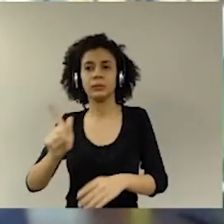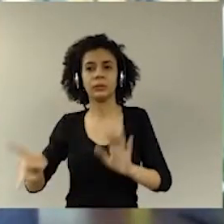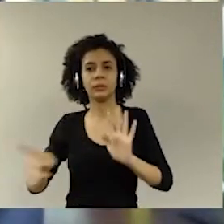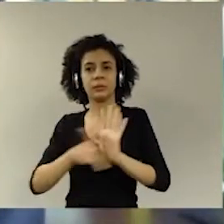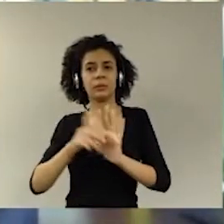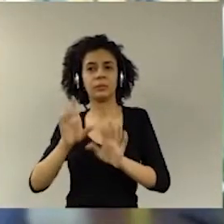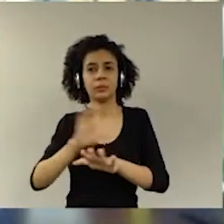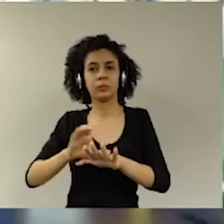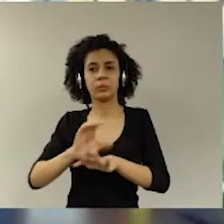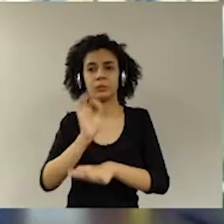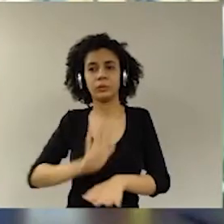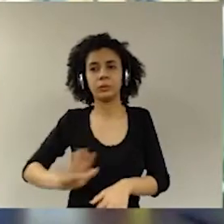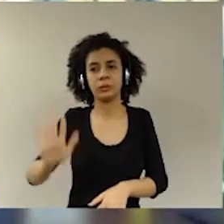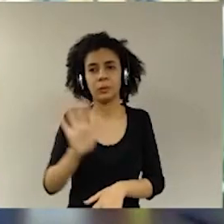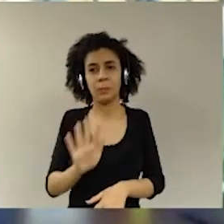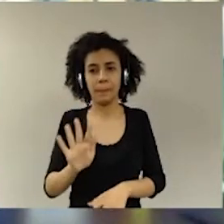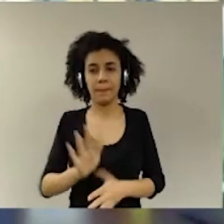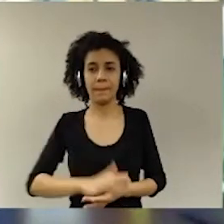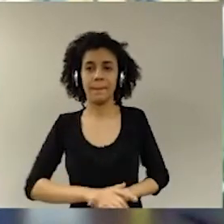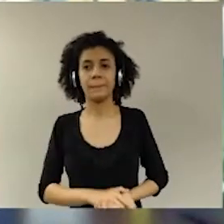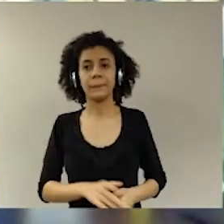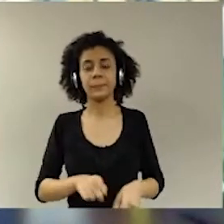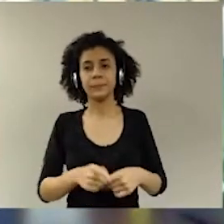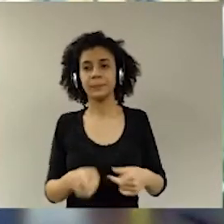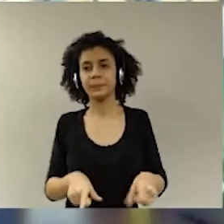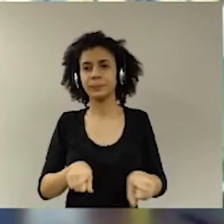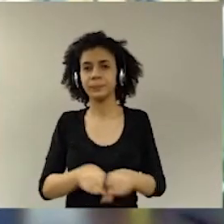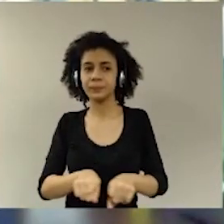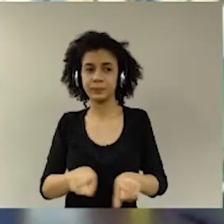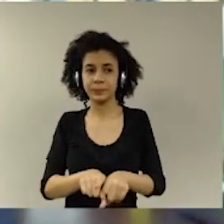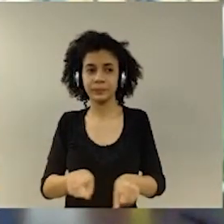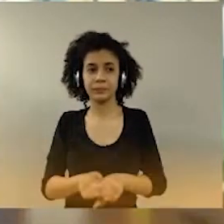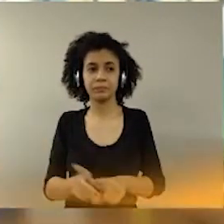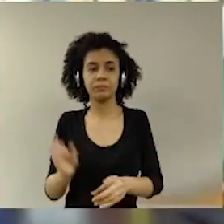na Constituição Federal, mas também